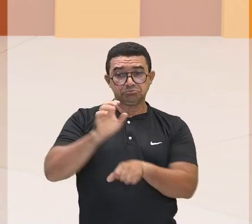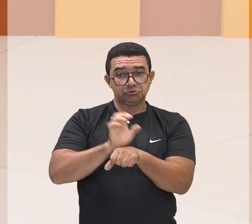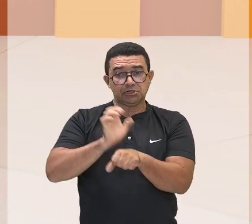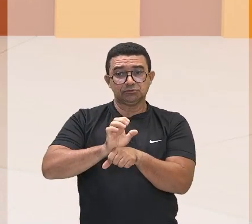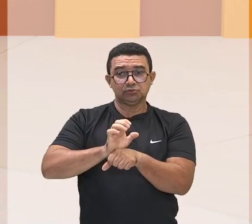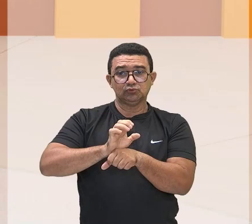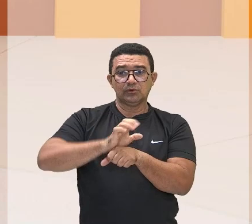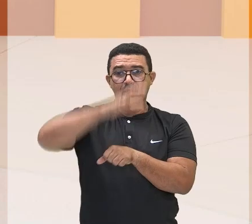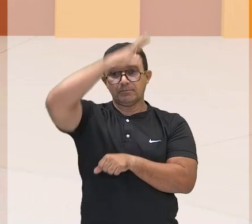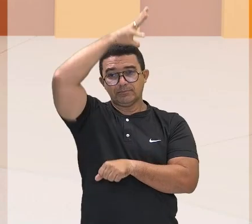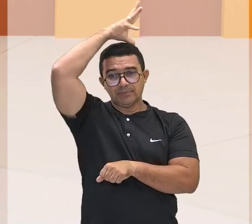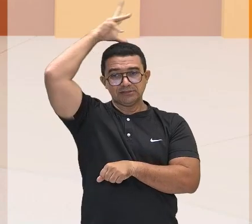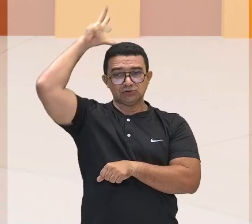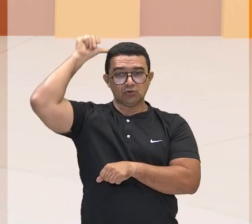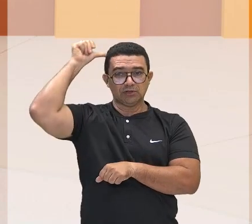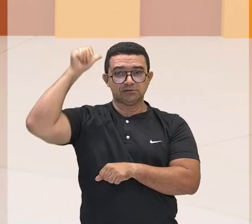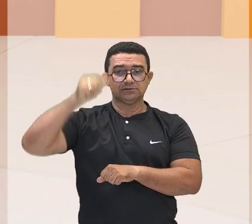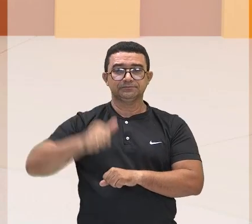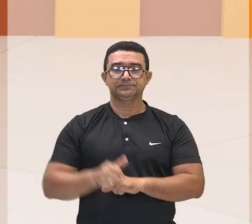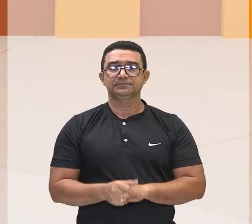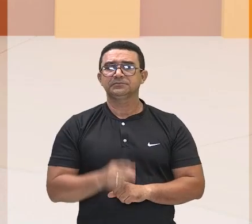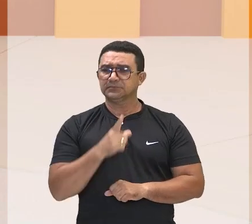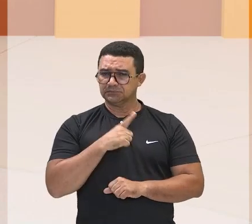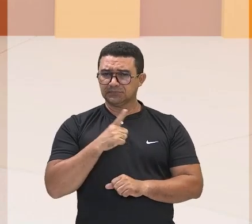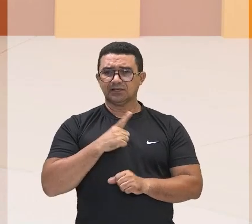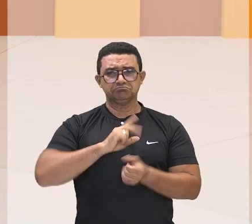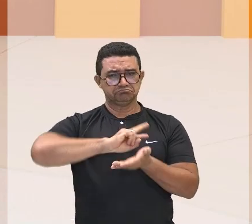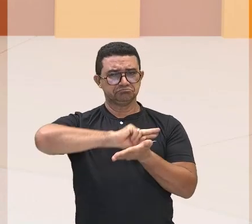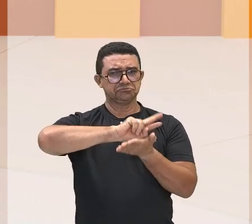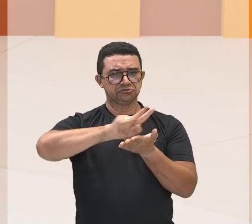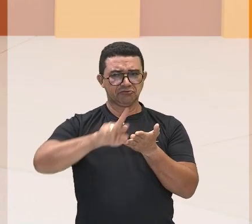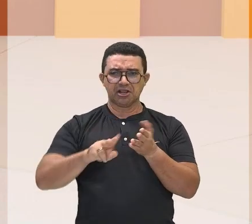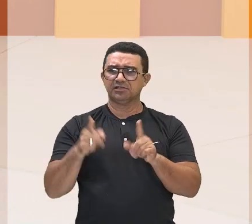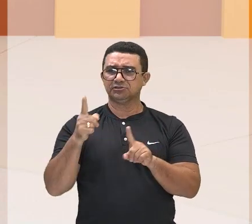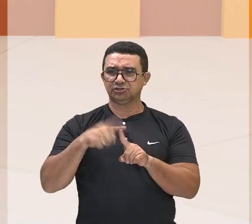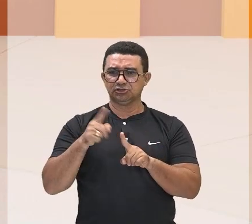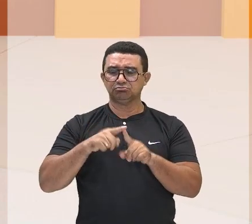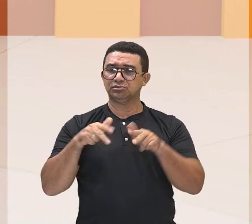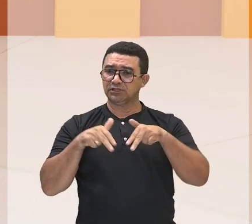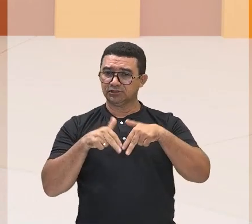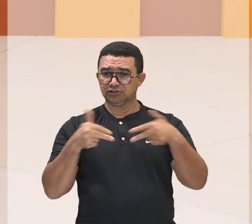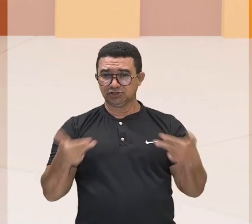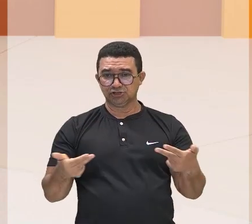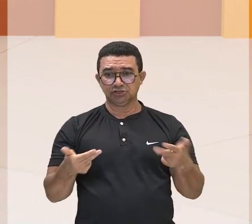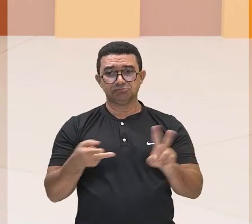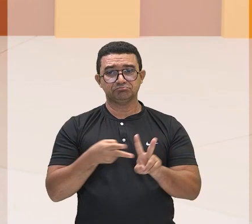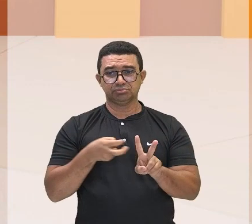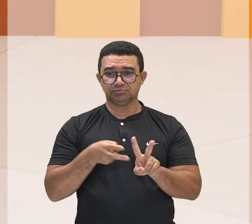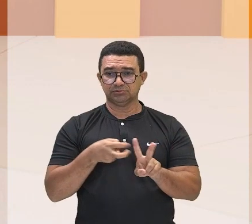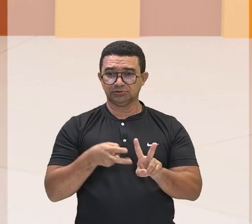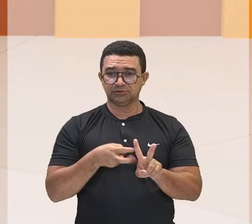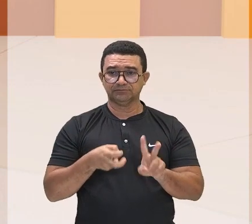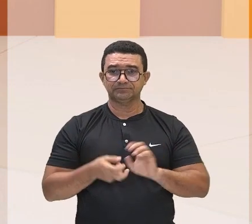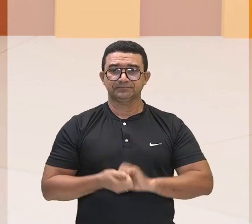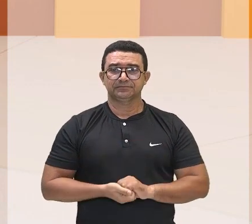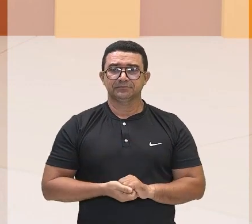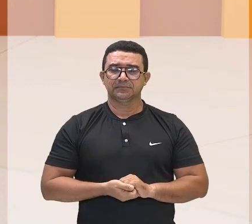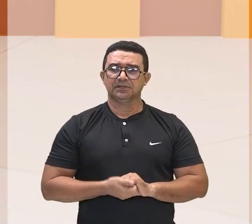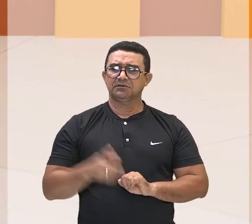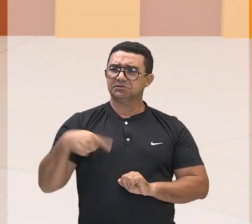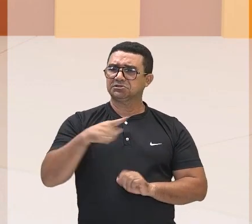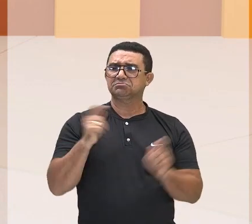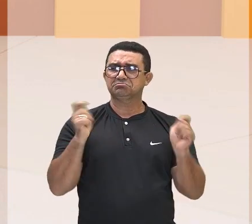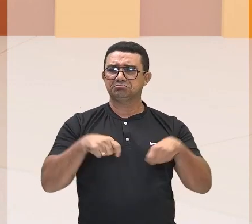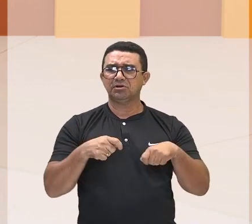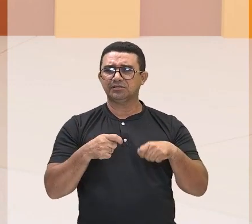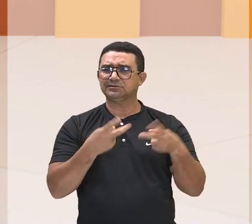Amazonas, vai existir diferentes tipos de etnias indígenas. Então, olha aí vocês já podem